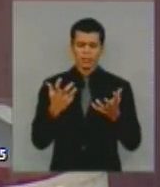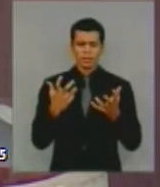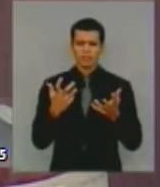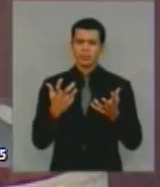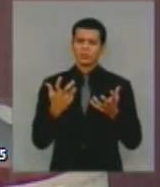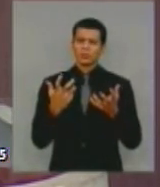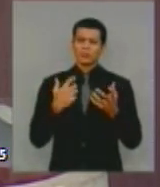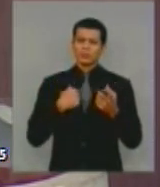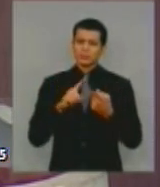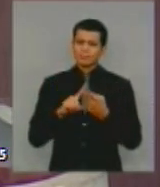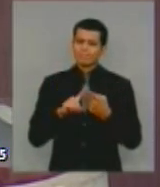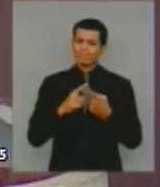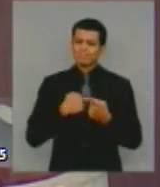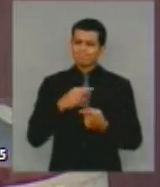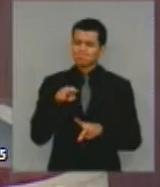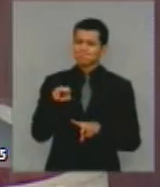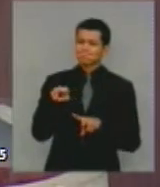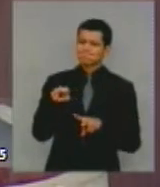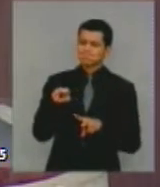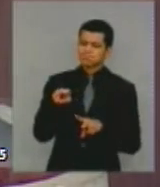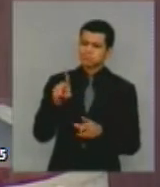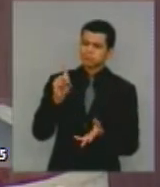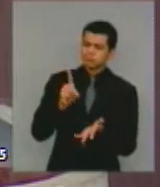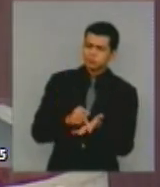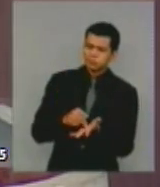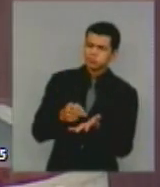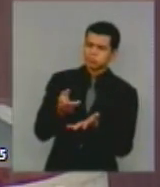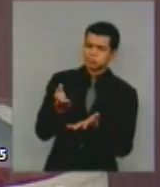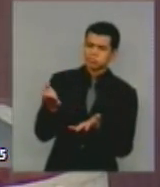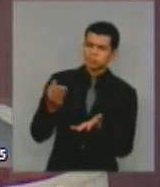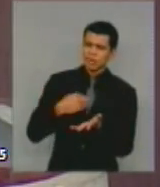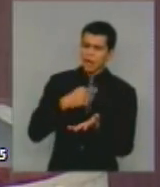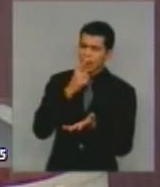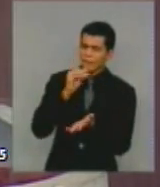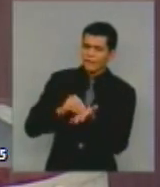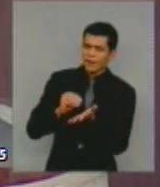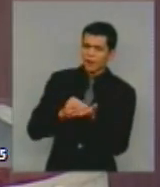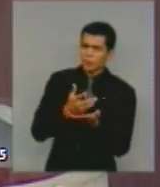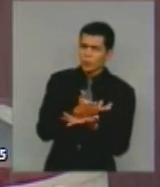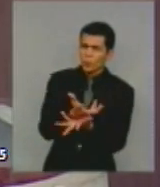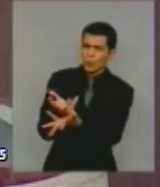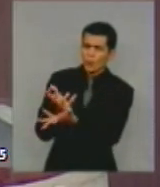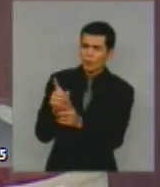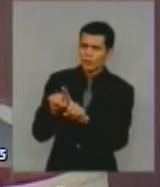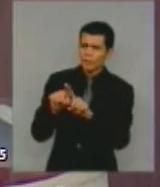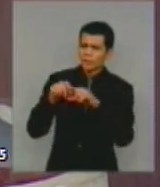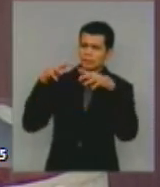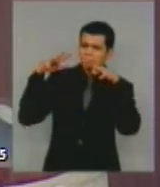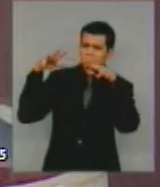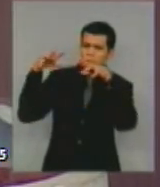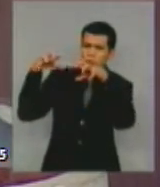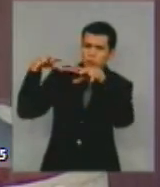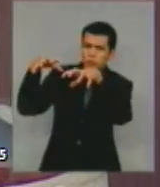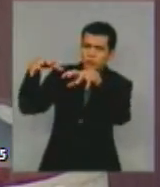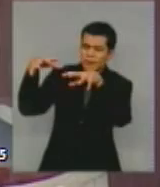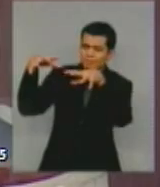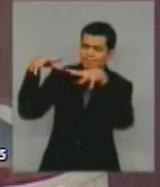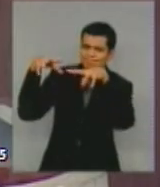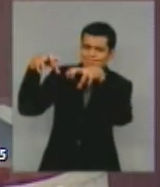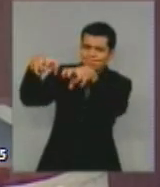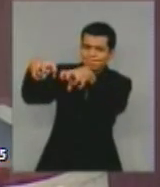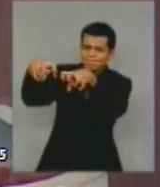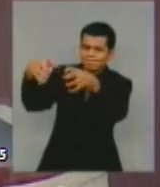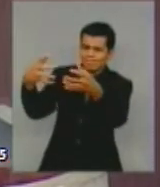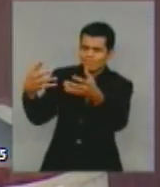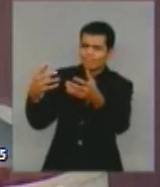enfrentar esse problema da estiagem e da escassez hídrica, de uma crise hídrica